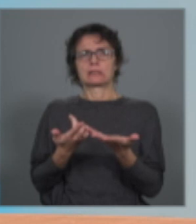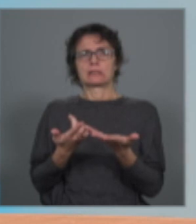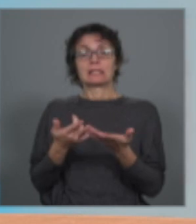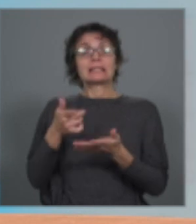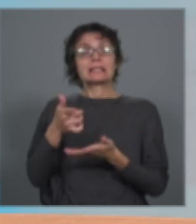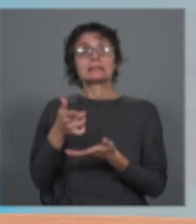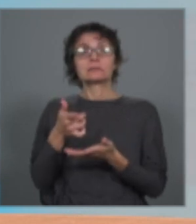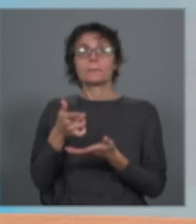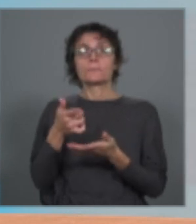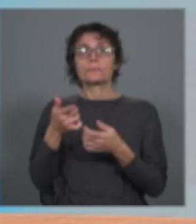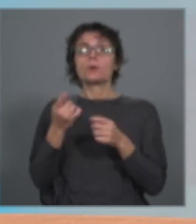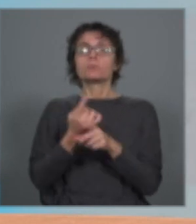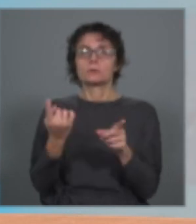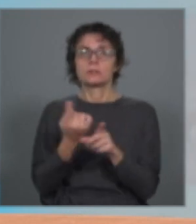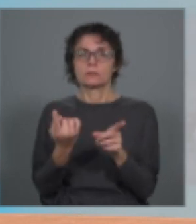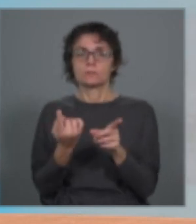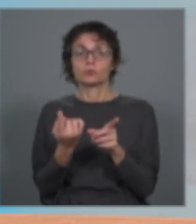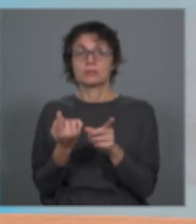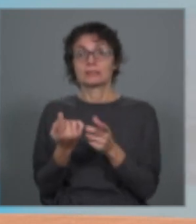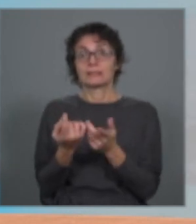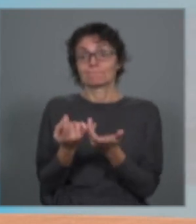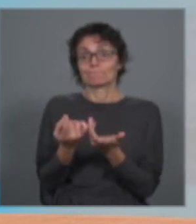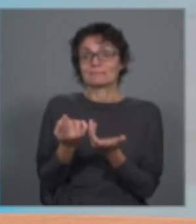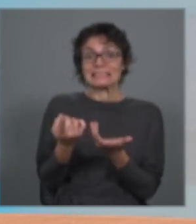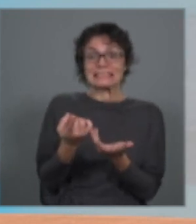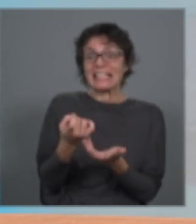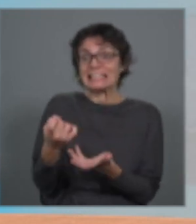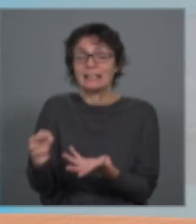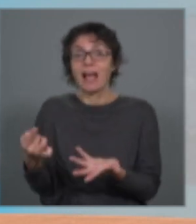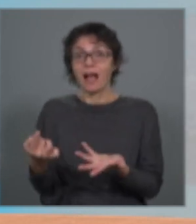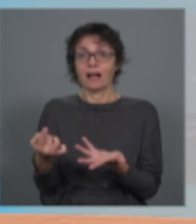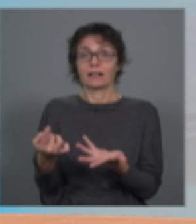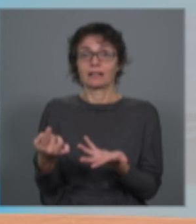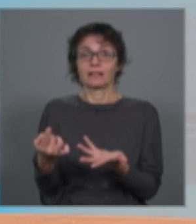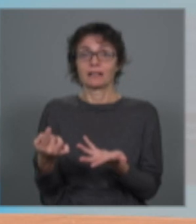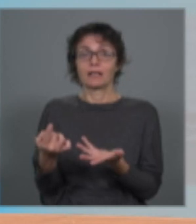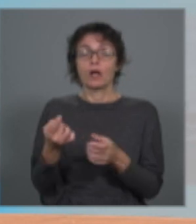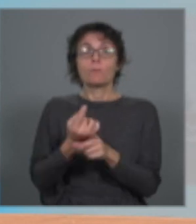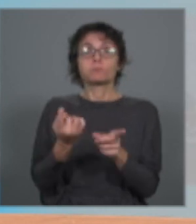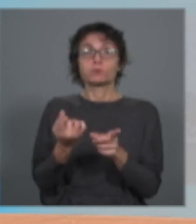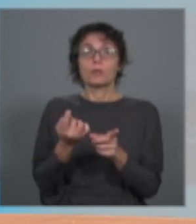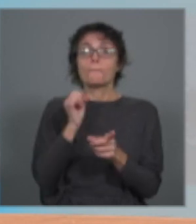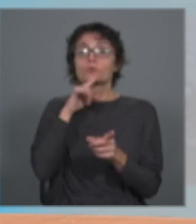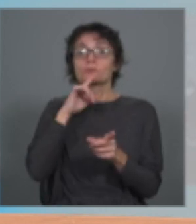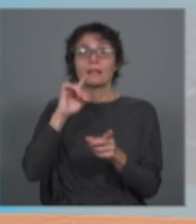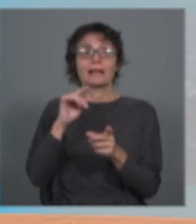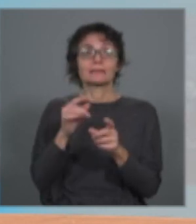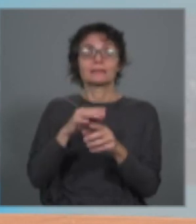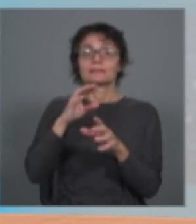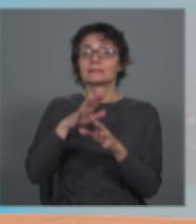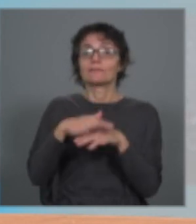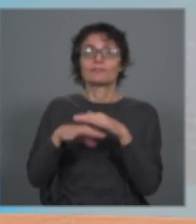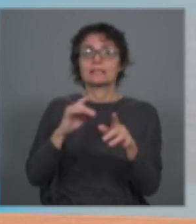por ausência... Por defeito. Por defeito, por ausência mais da força necessária. Neste